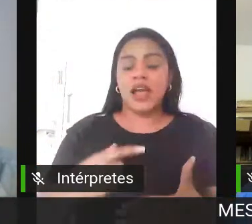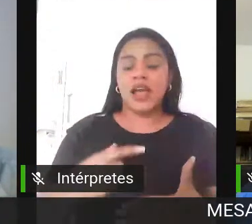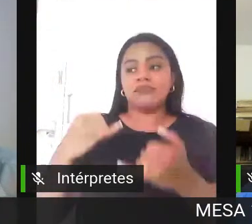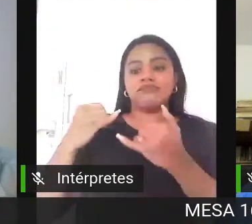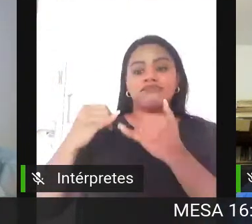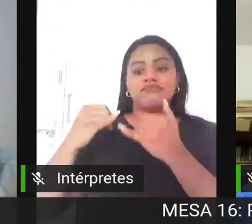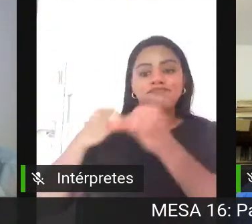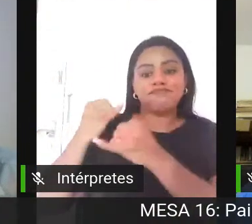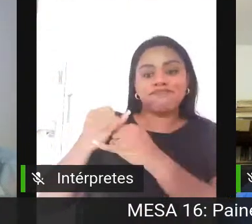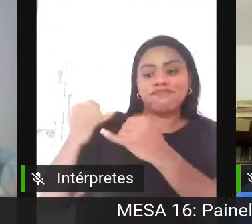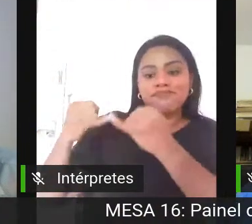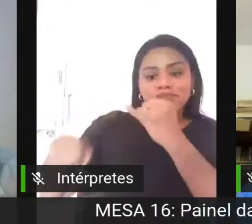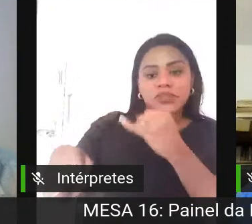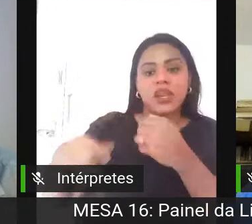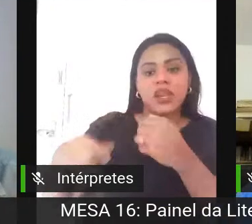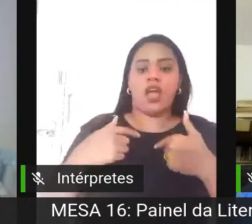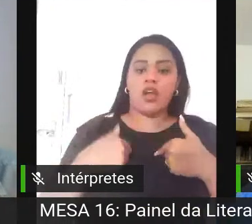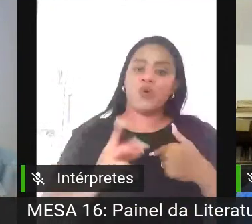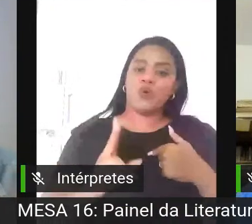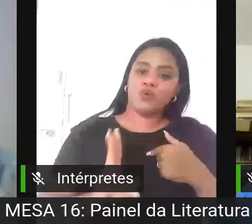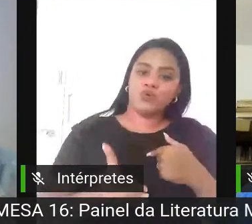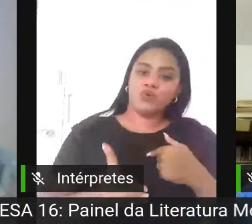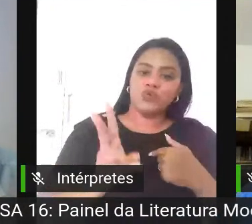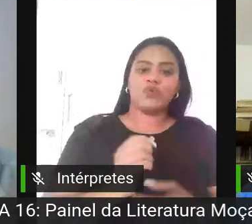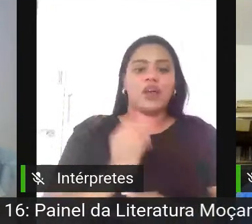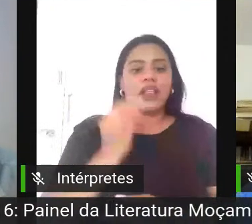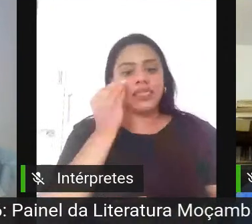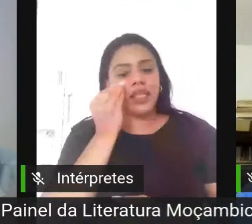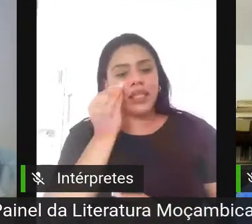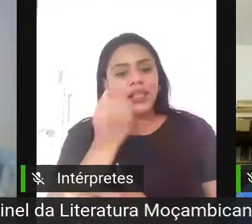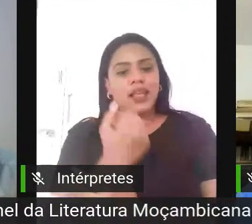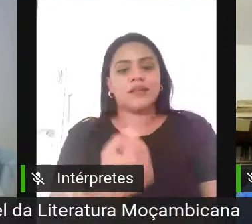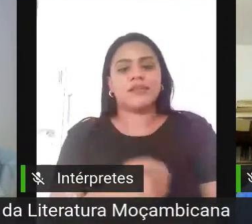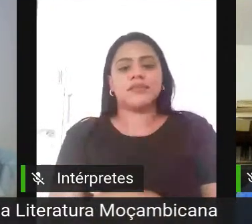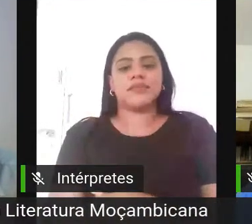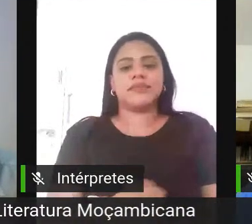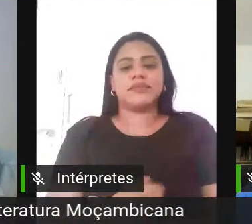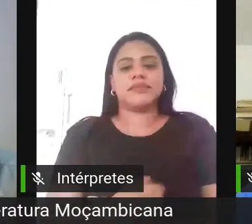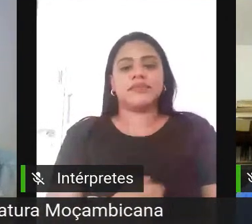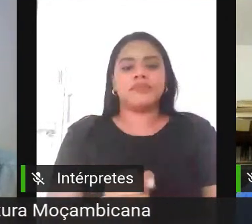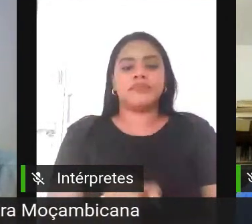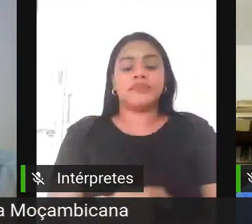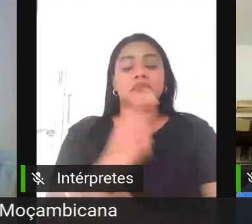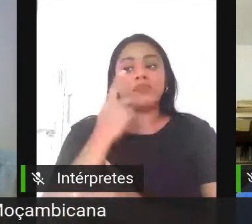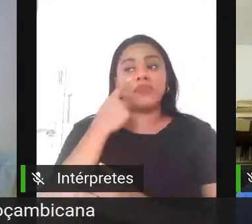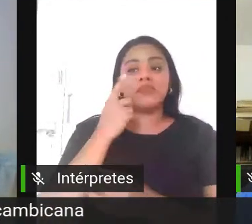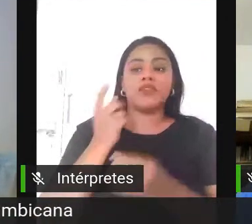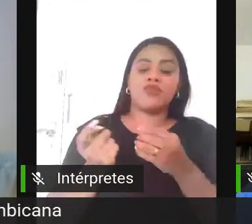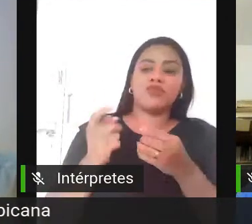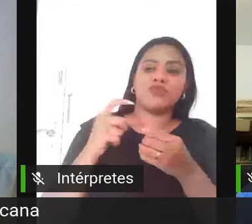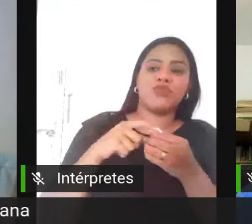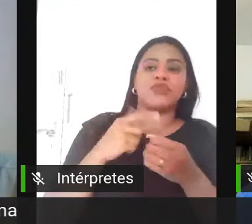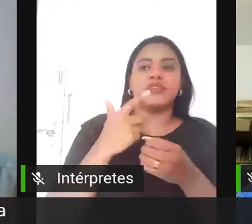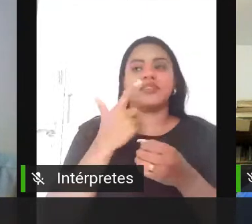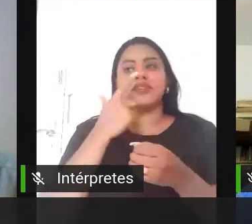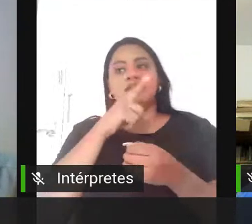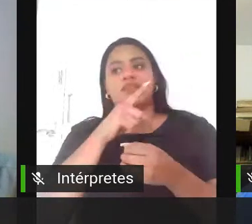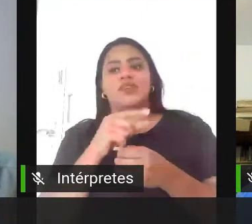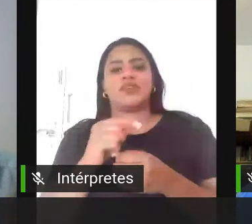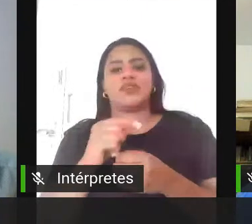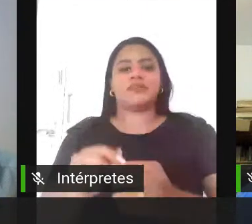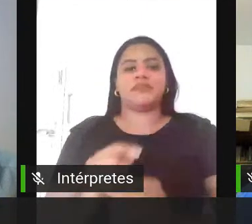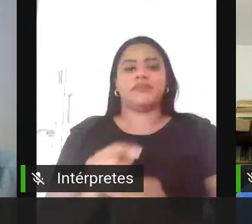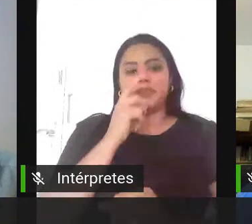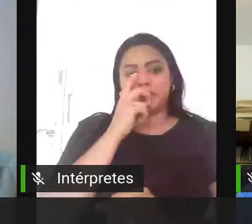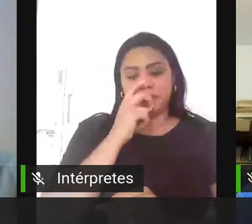aqui tudo sozinho, na esperança de quando ela voltar também possa ter alguma coisa aqui a dizer. Bem, esta é